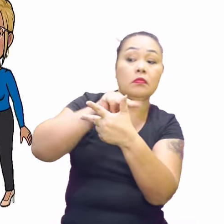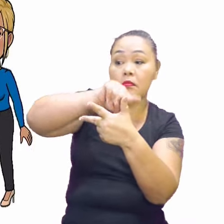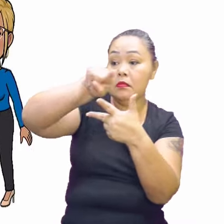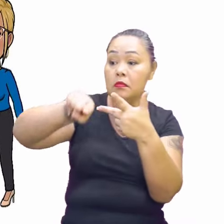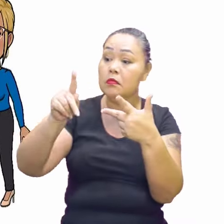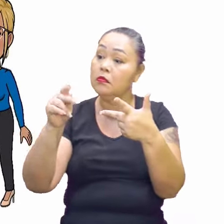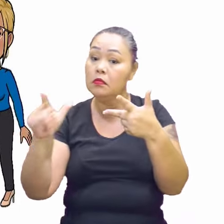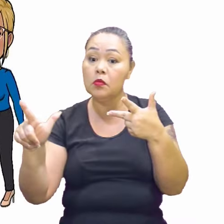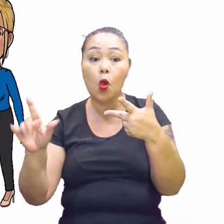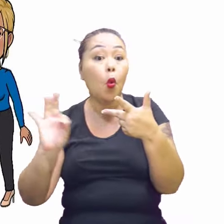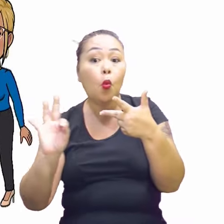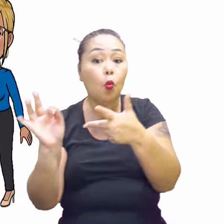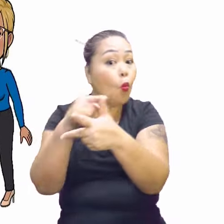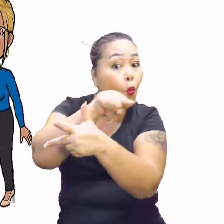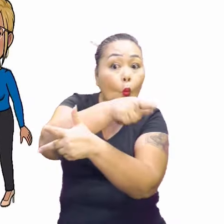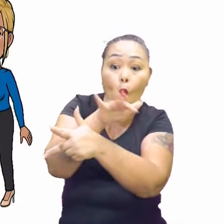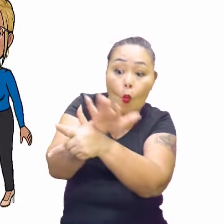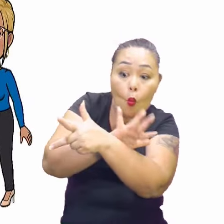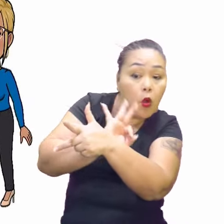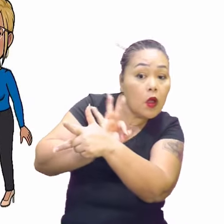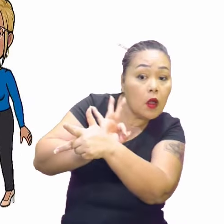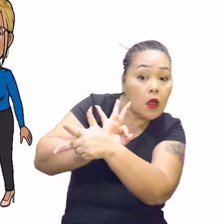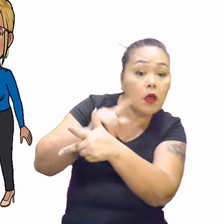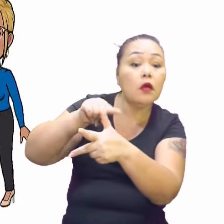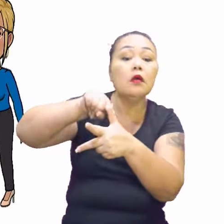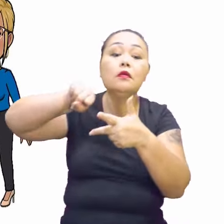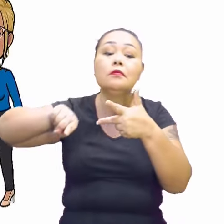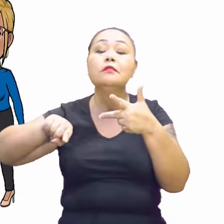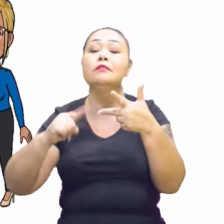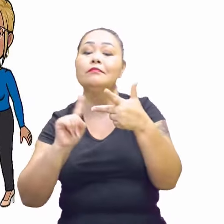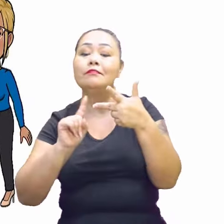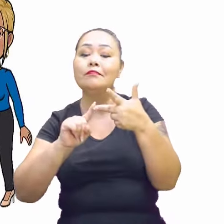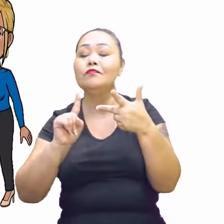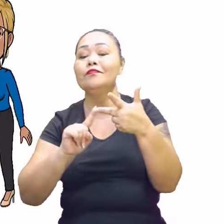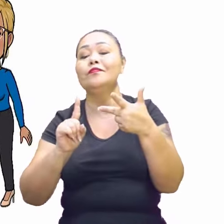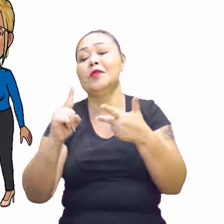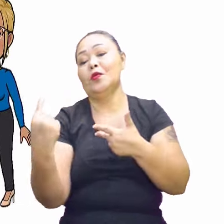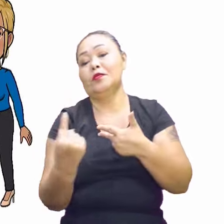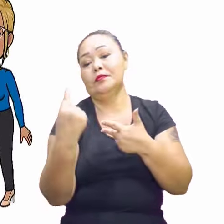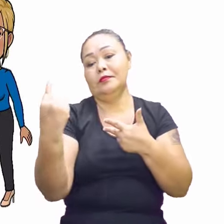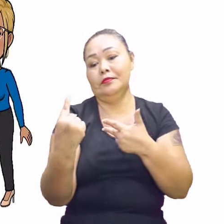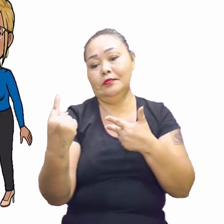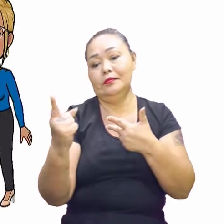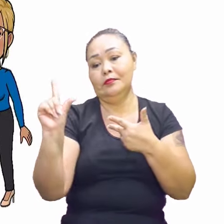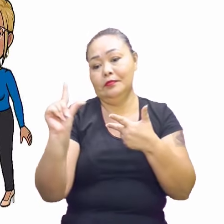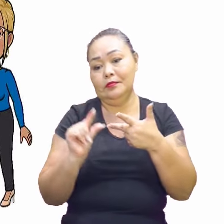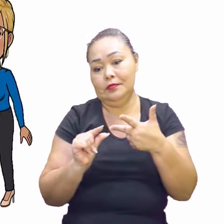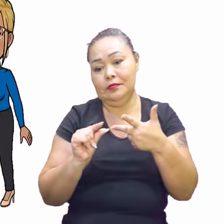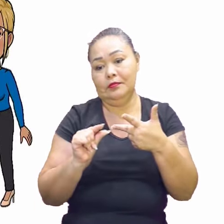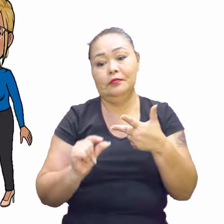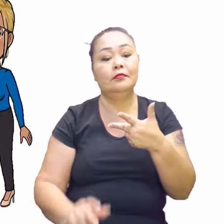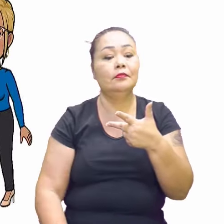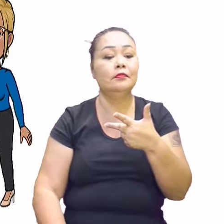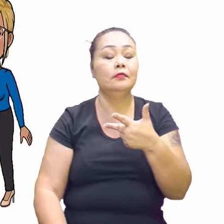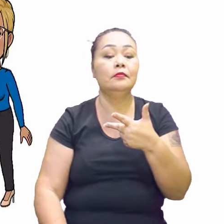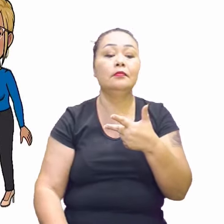e aqui não apareceu o artigo, ficou na terceira pessoa do singular.